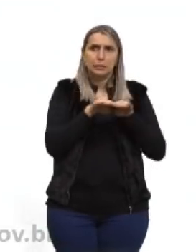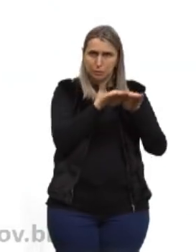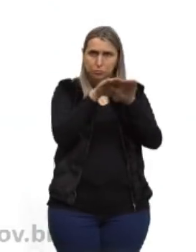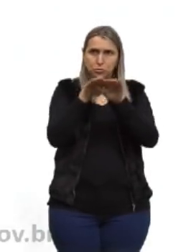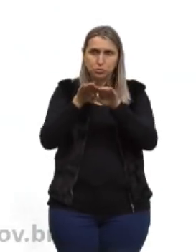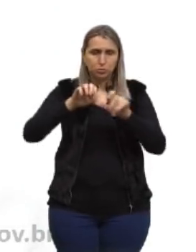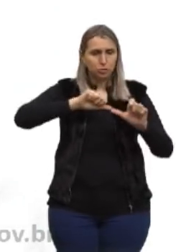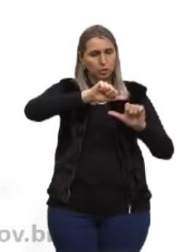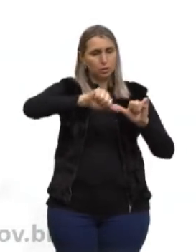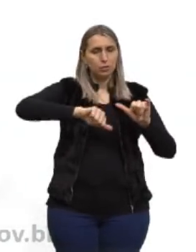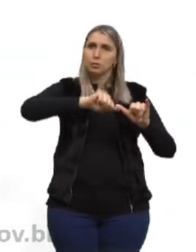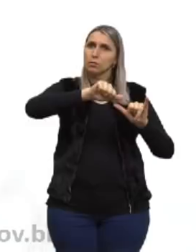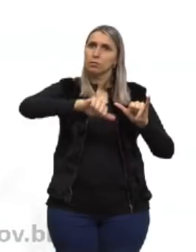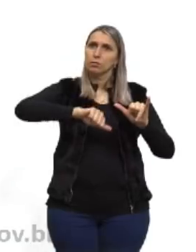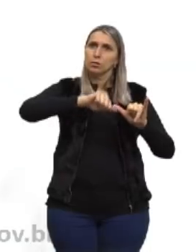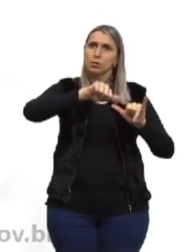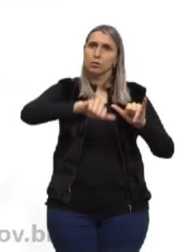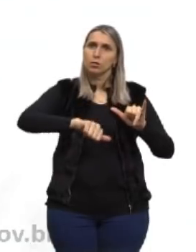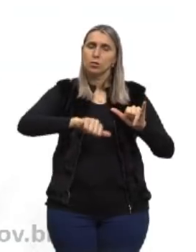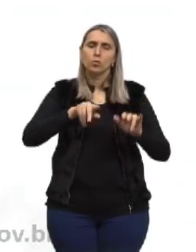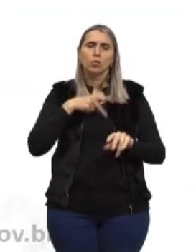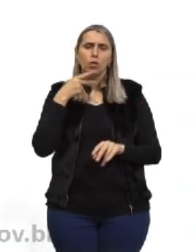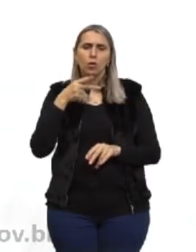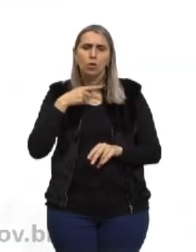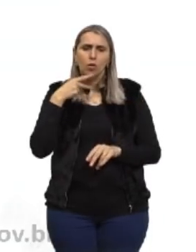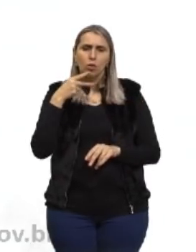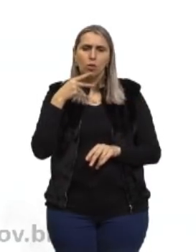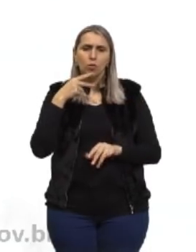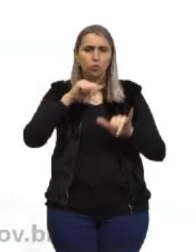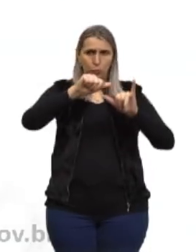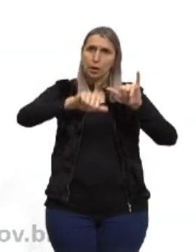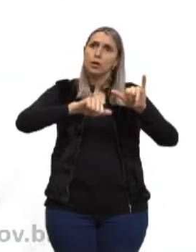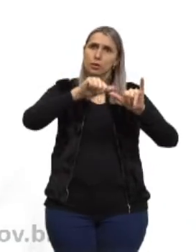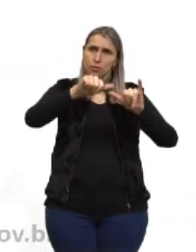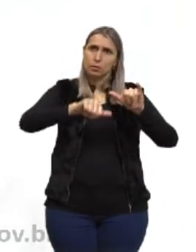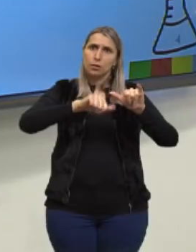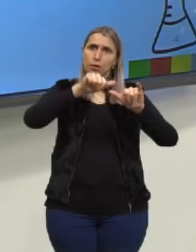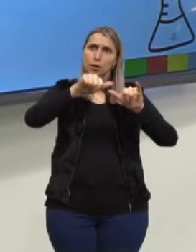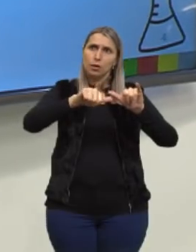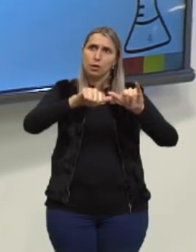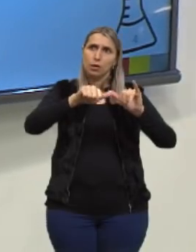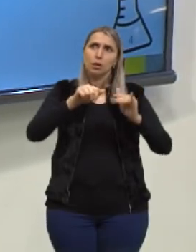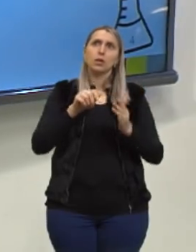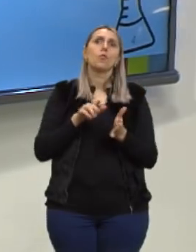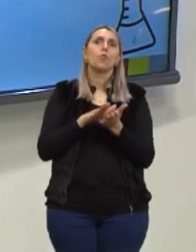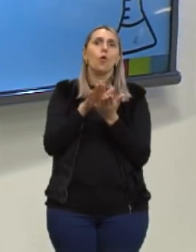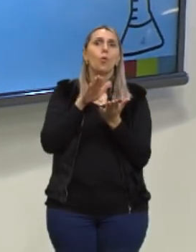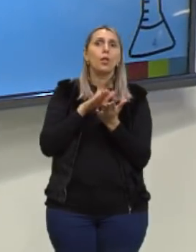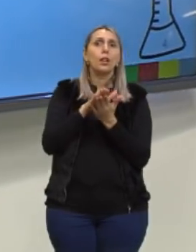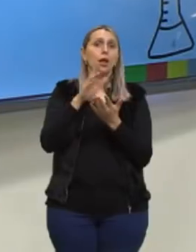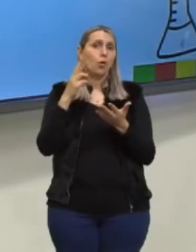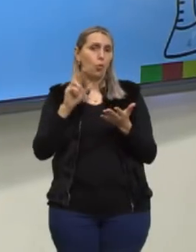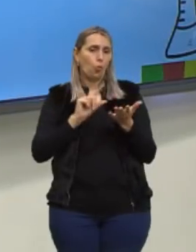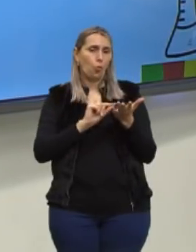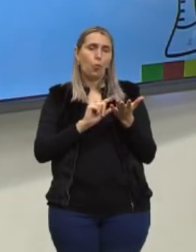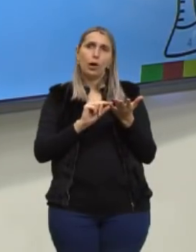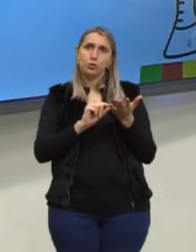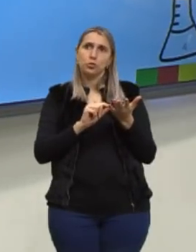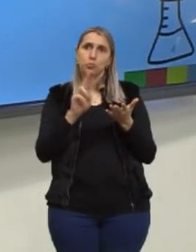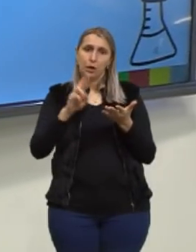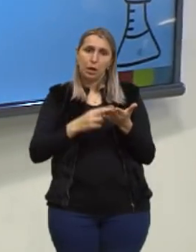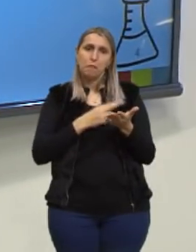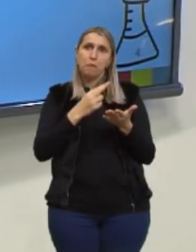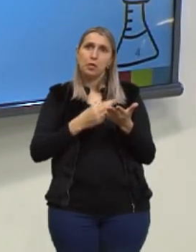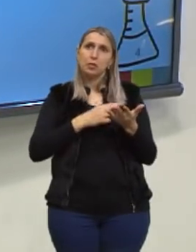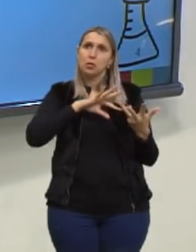entalpia padrão de criação quando a gente está falando de uma reação e eu vou publicar um artigo numa revista internacional